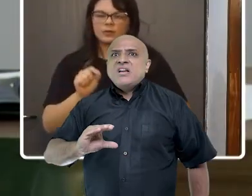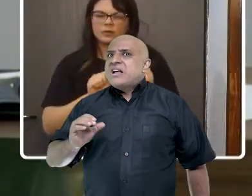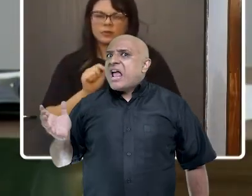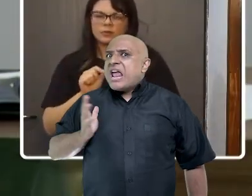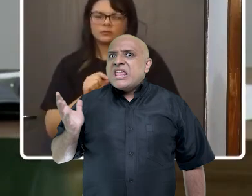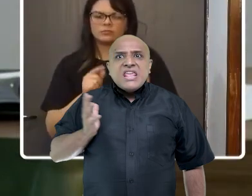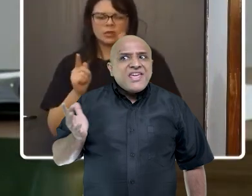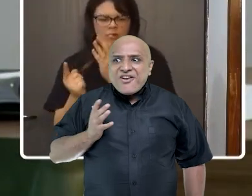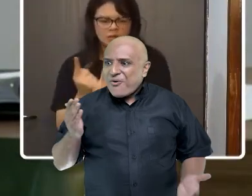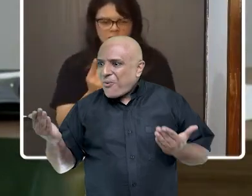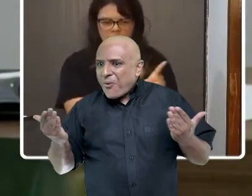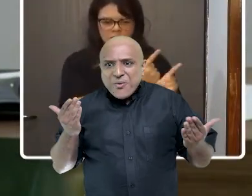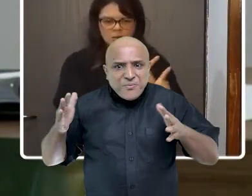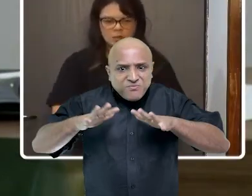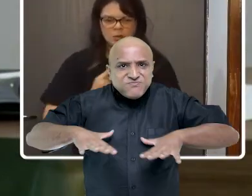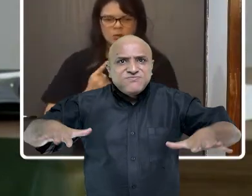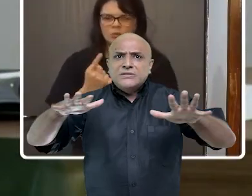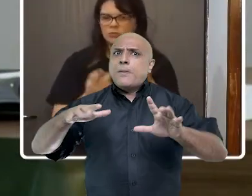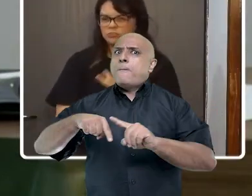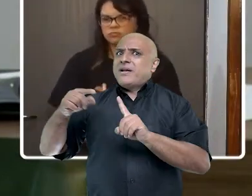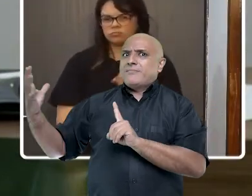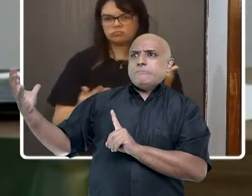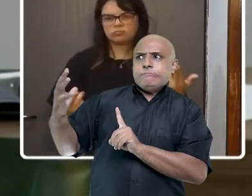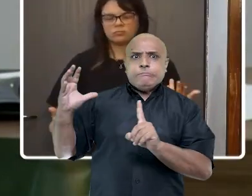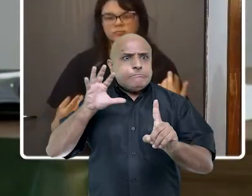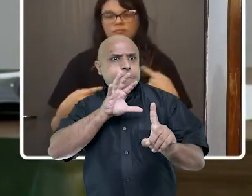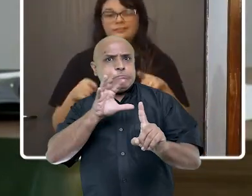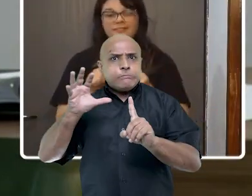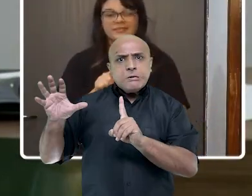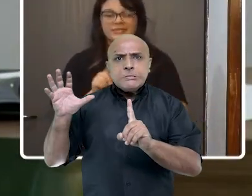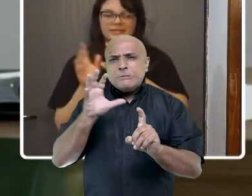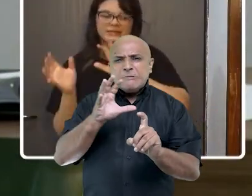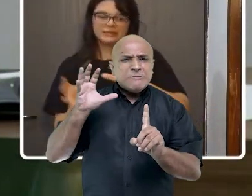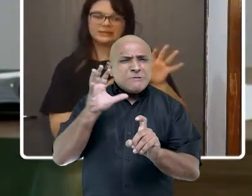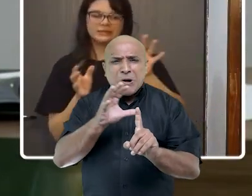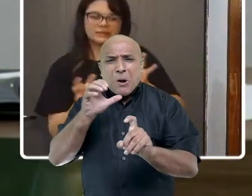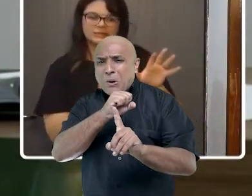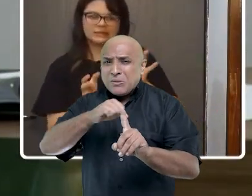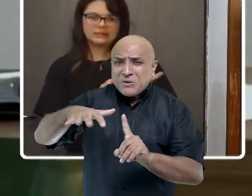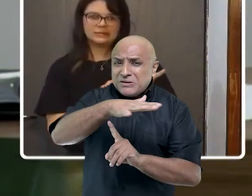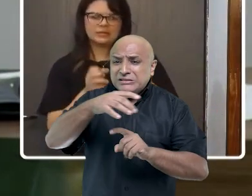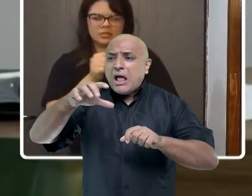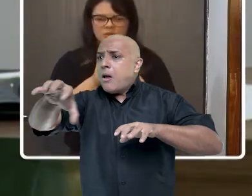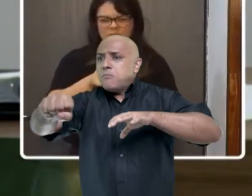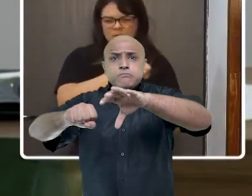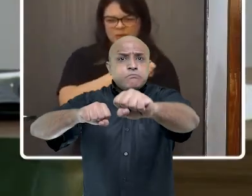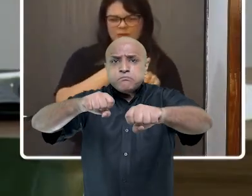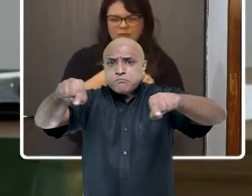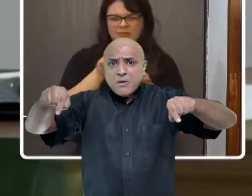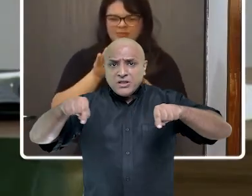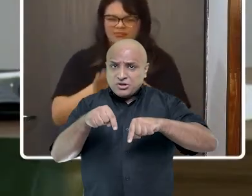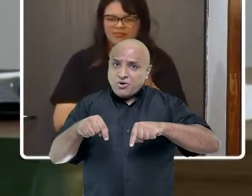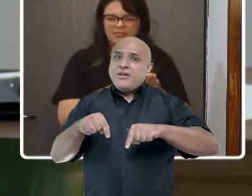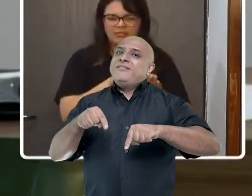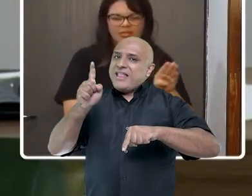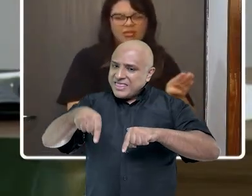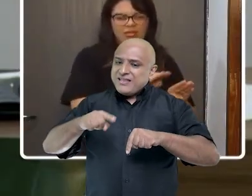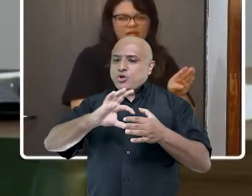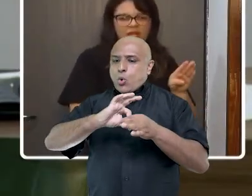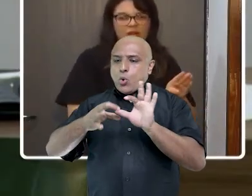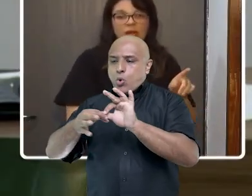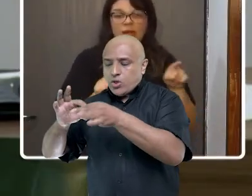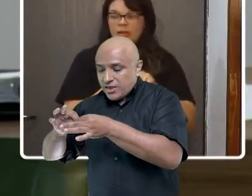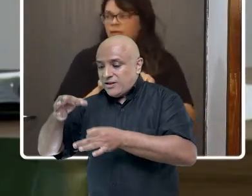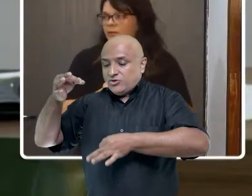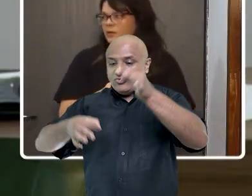incomparável, mas também alvo de pressões, vulnerabilidades sociais e disputas territoriais. É neste contexto que a